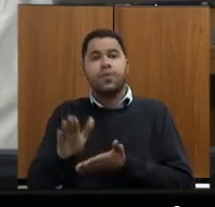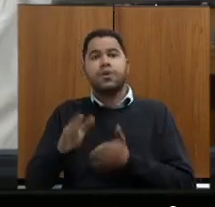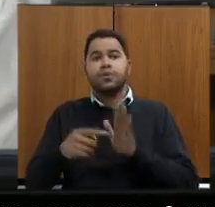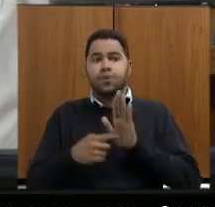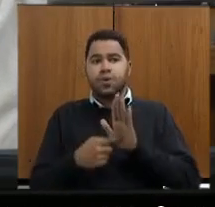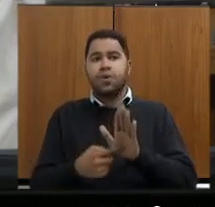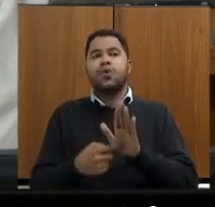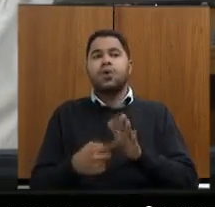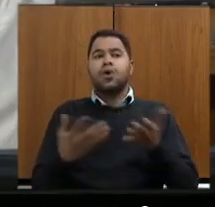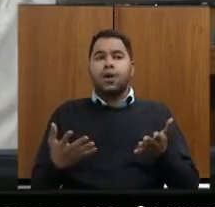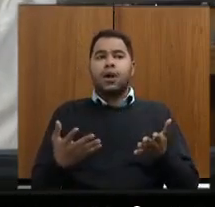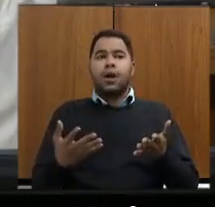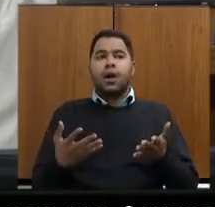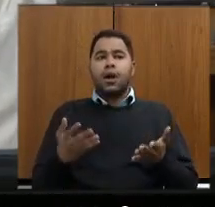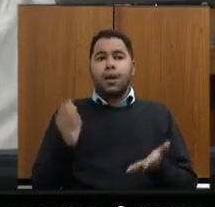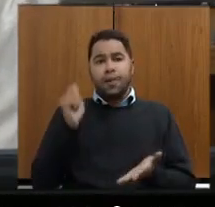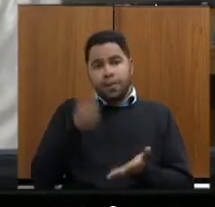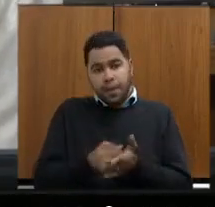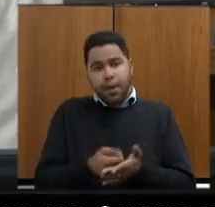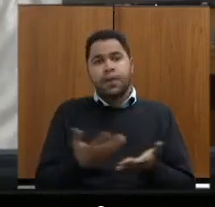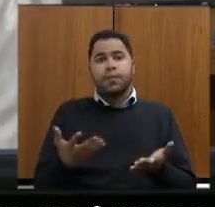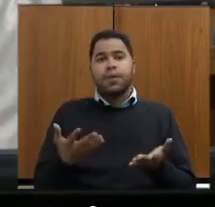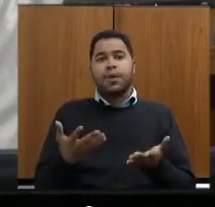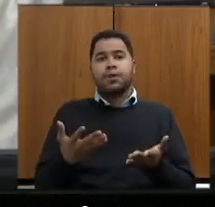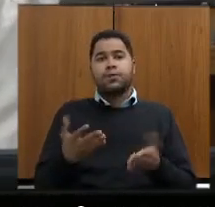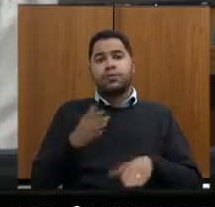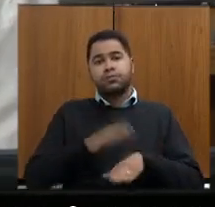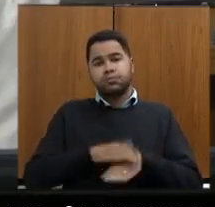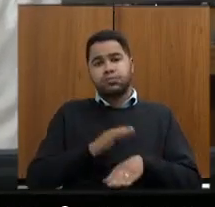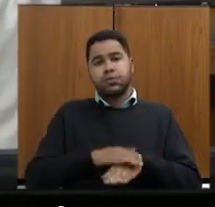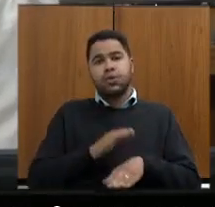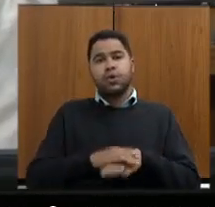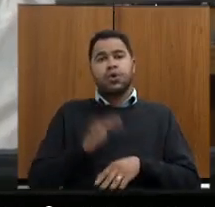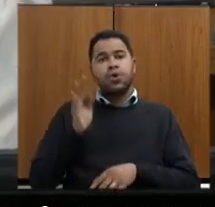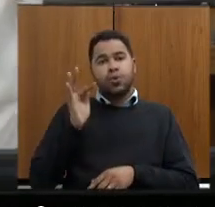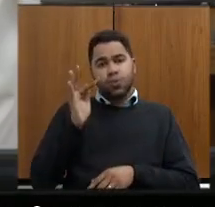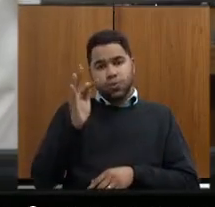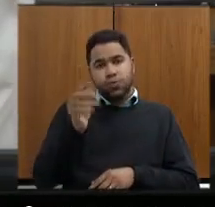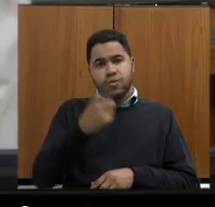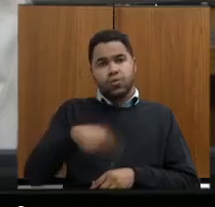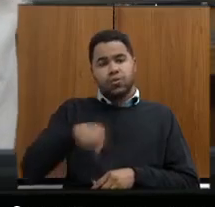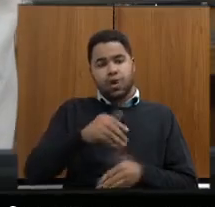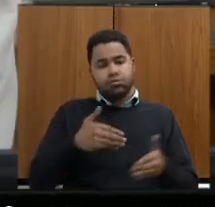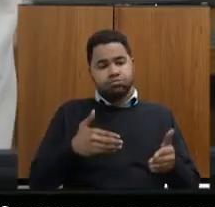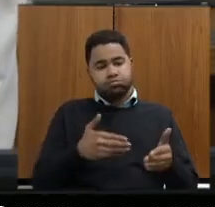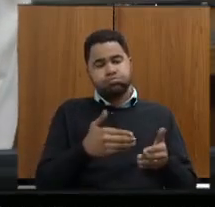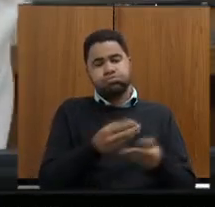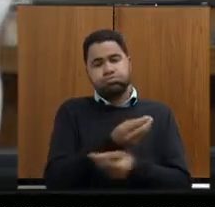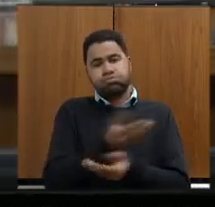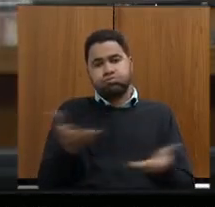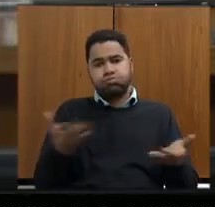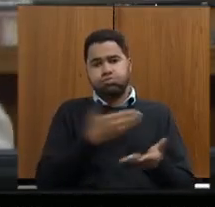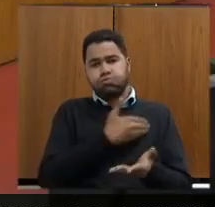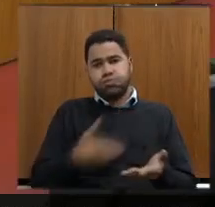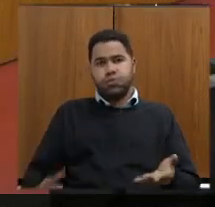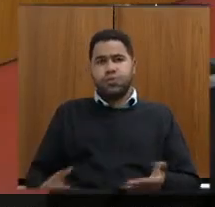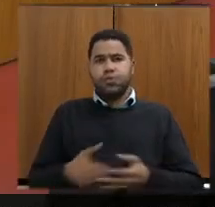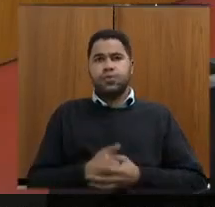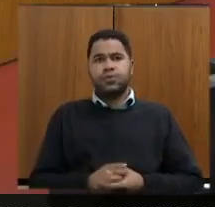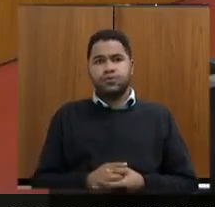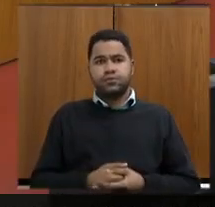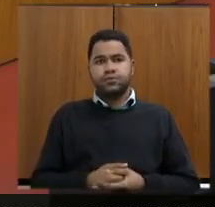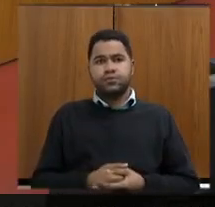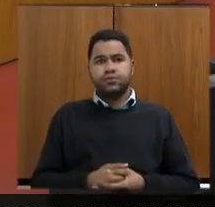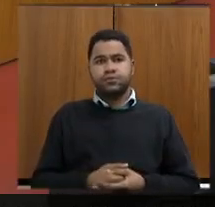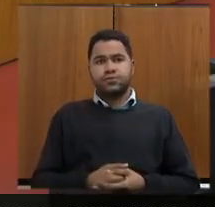a nossa capacidade de pagamento sob pena de no futuro próximo a gente viabilizar prestação de serviços públicos